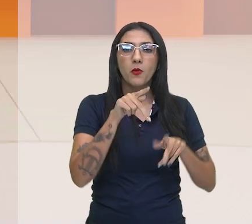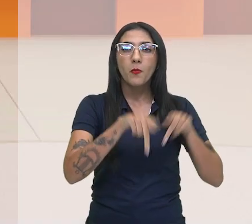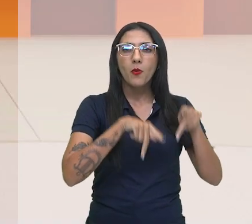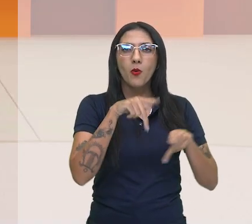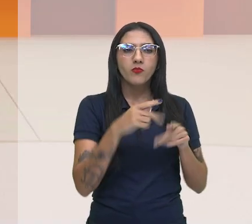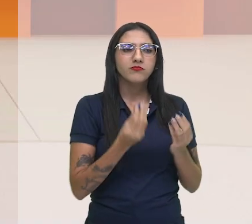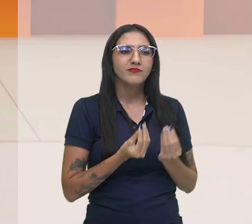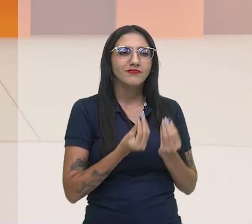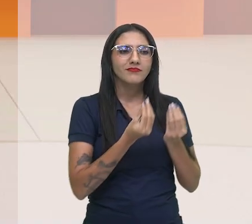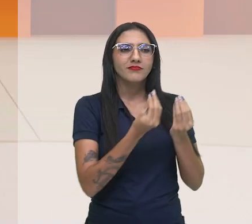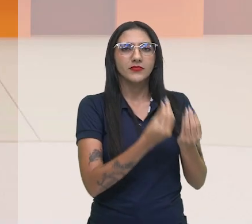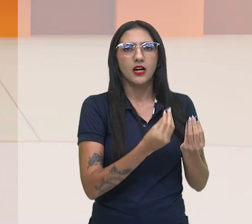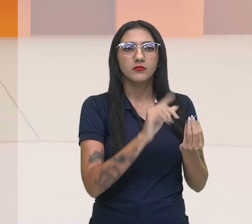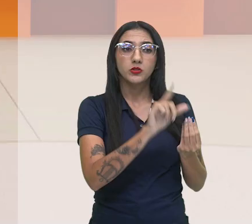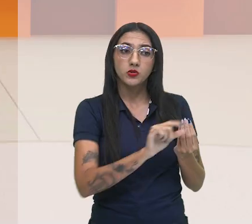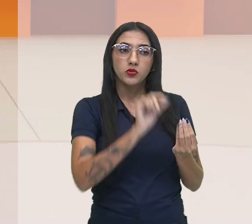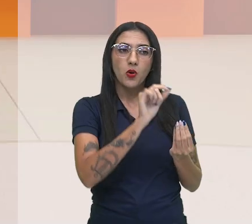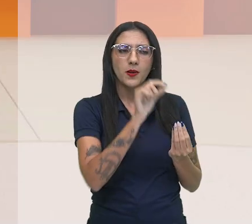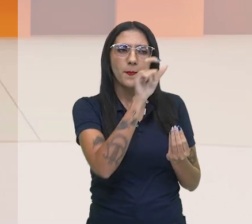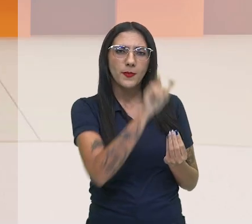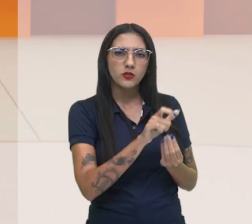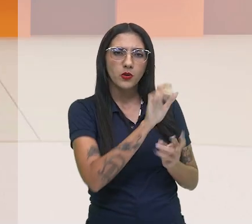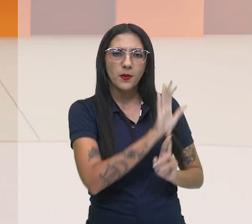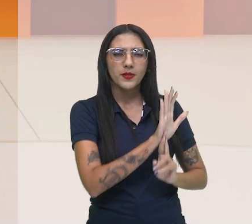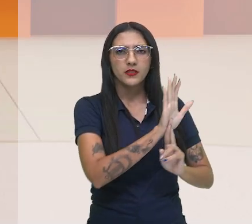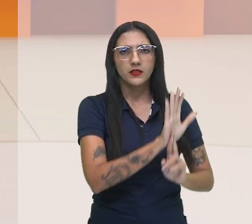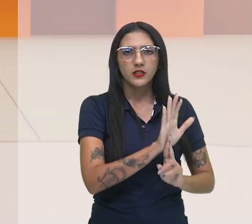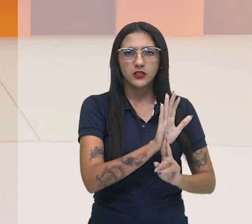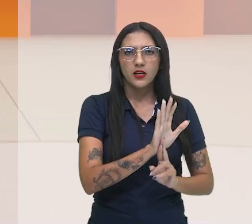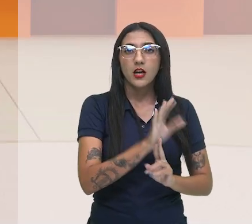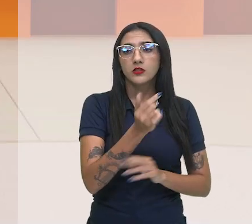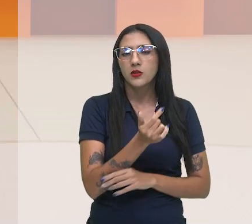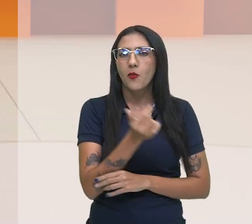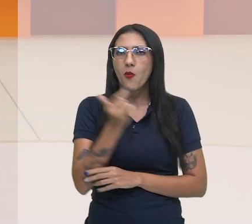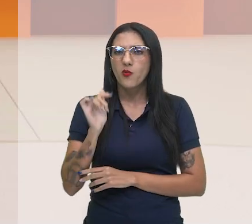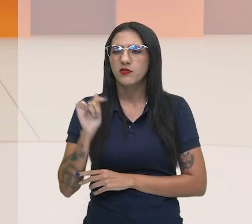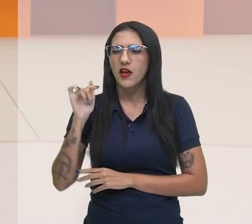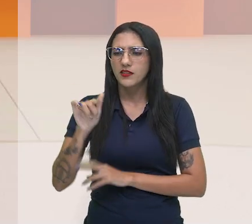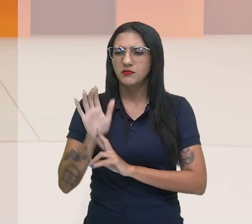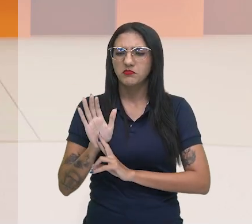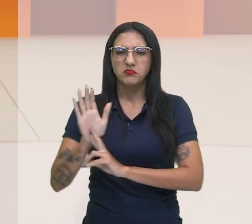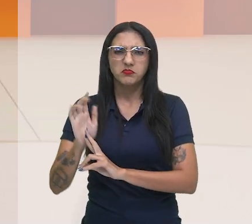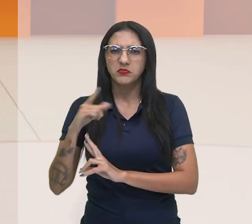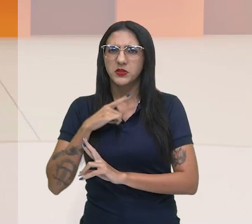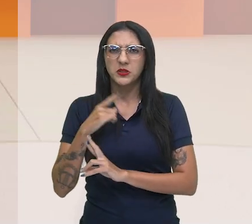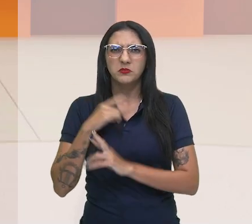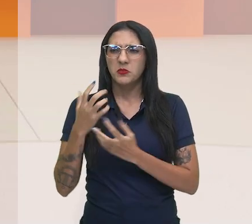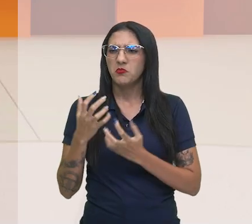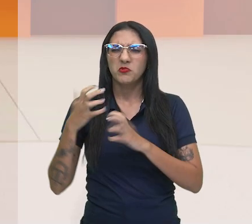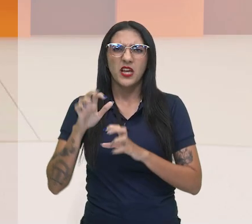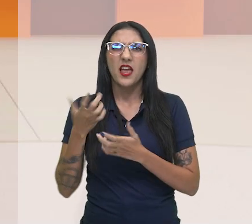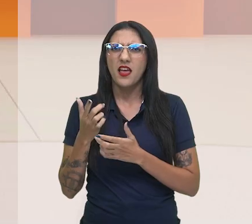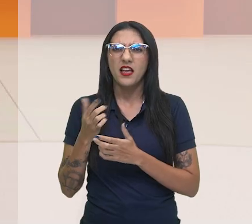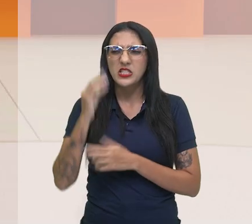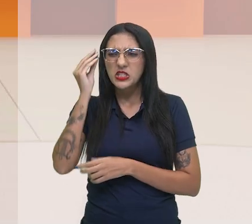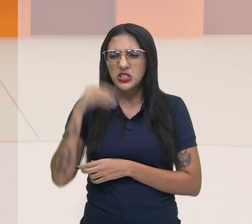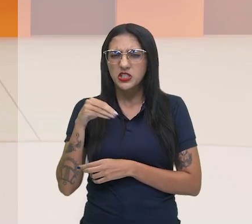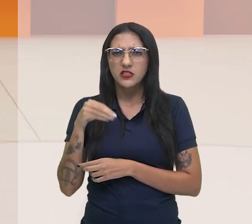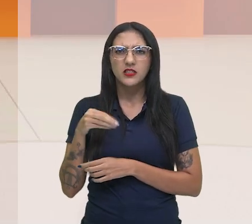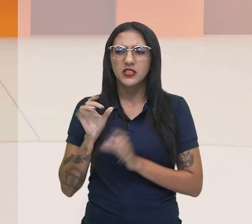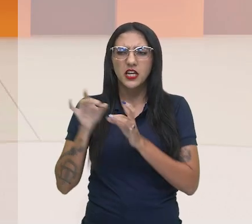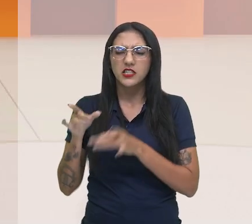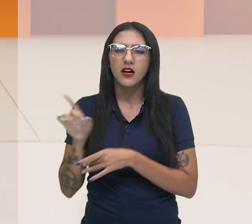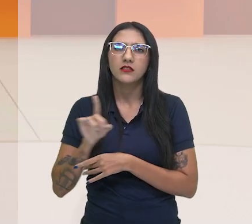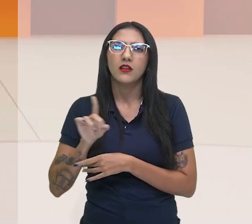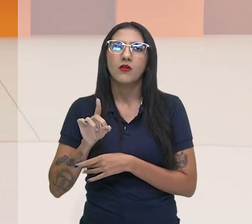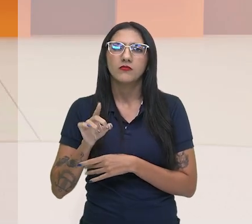dá para o representante e existe aquele poder que o representante se empolga lá e não quer mais sair de lá. A gente tem que tomar